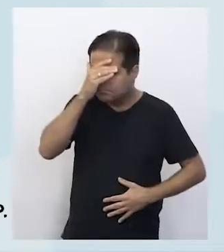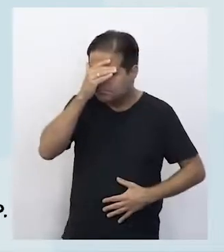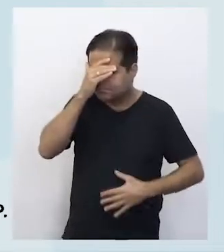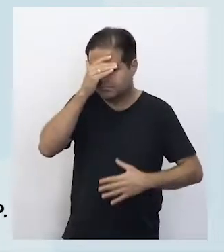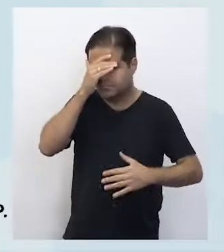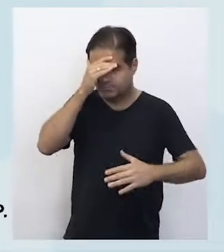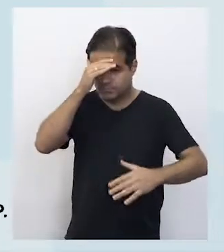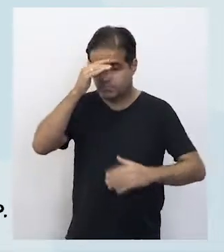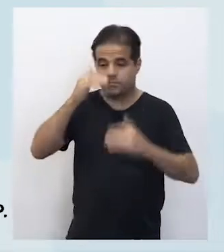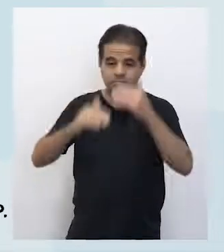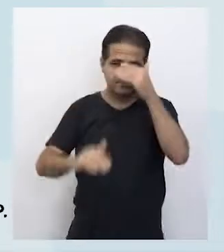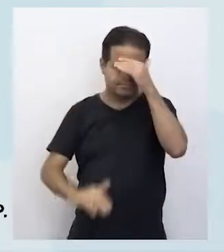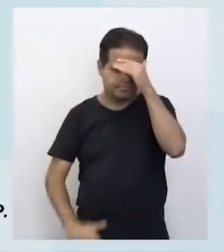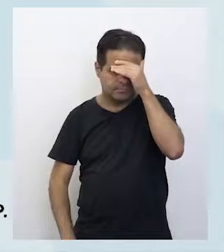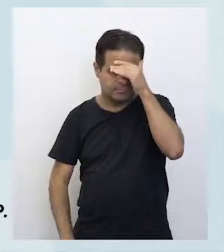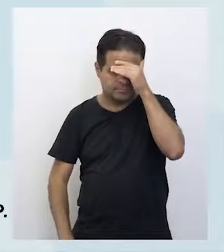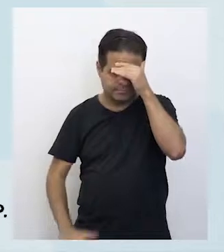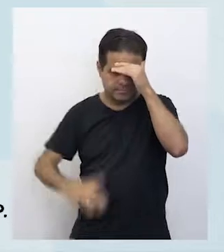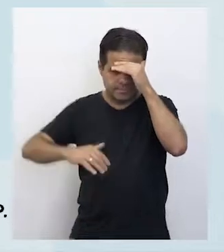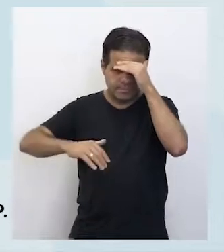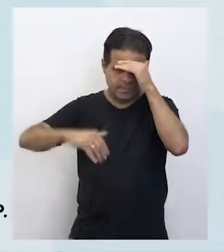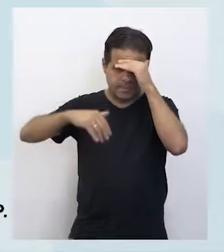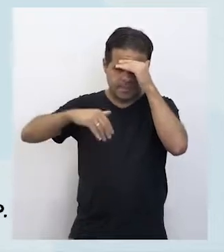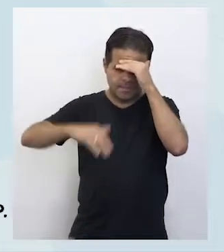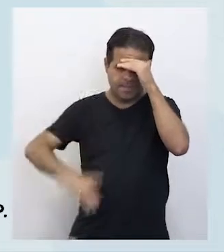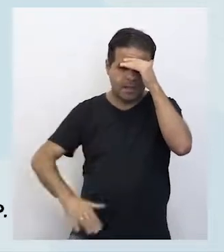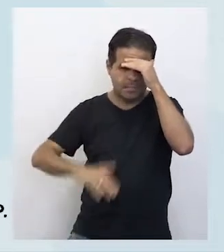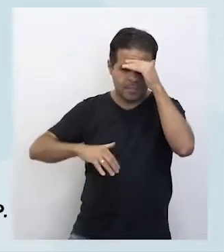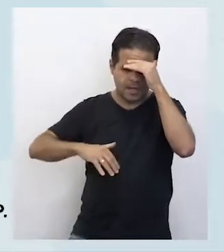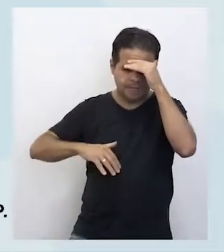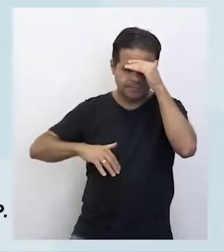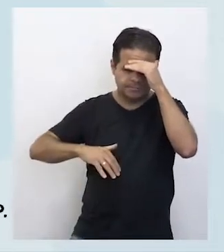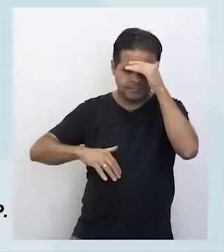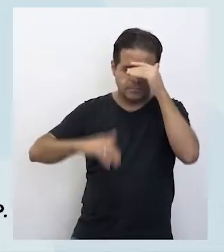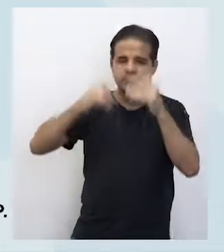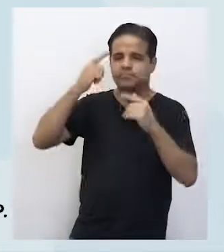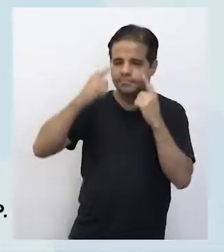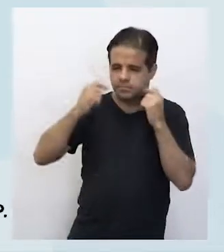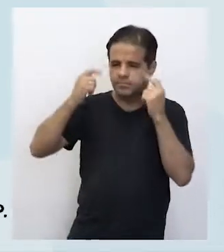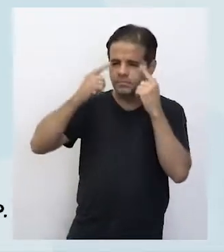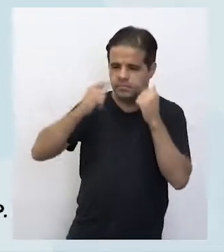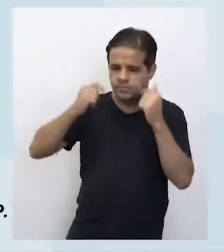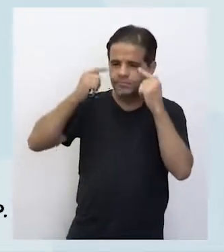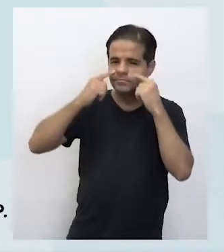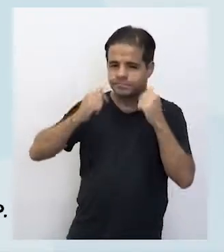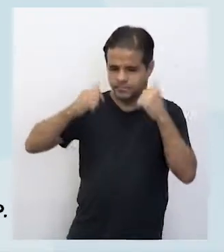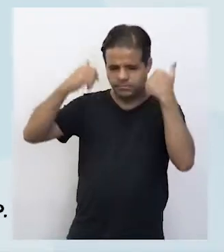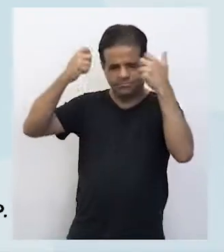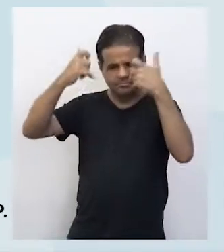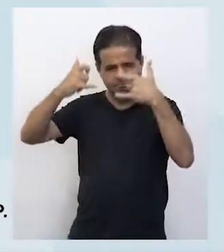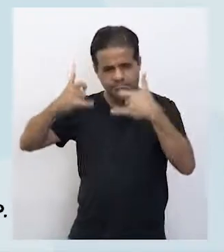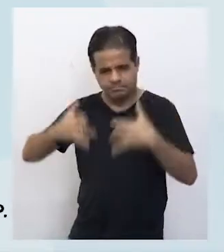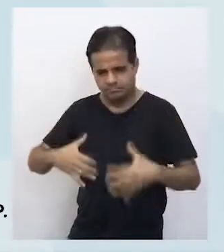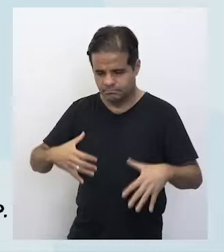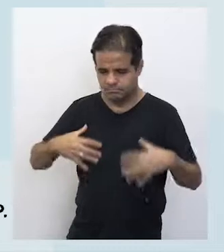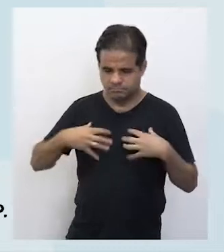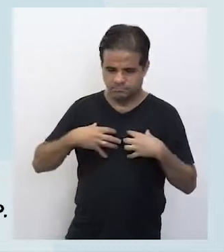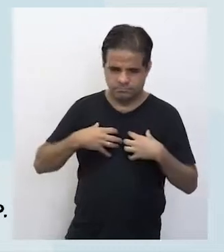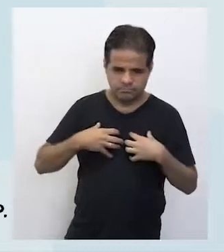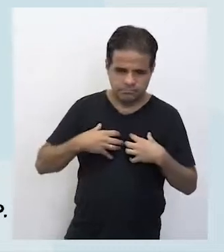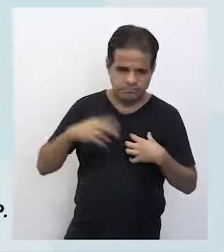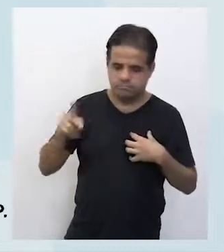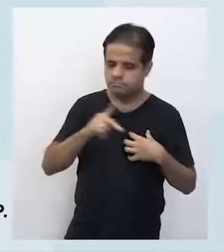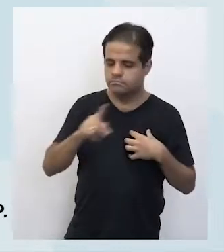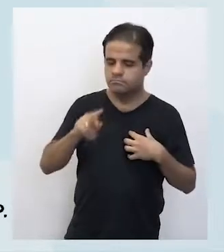perna direita. Está chorando. Tá bem triste, não é? Os alunos da